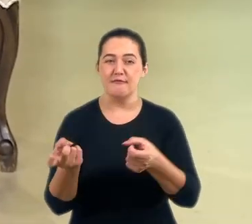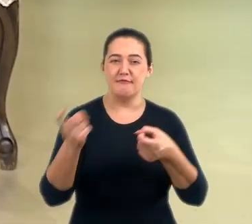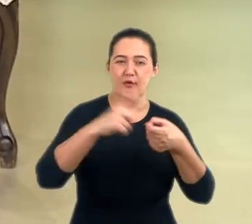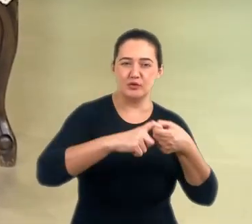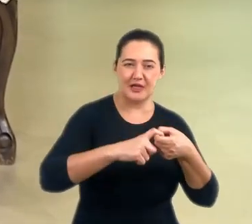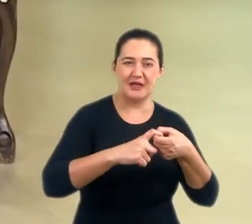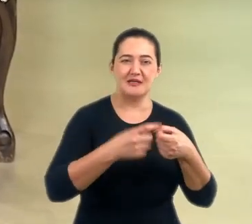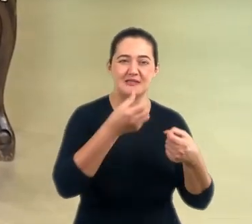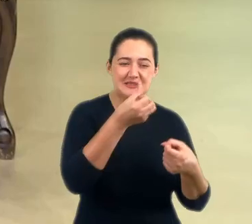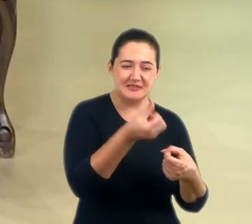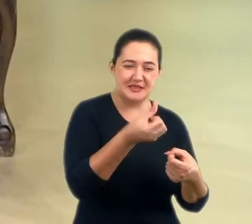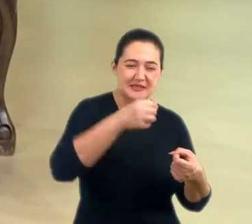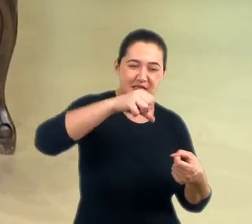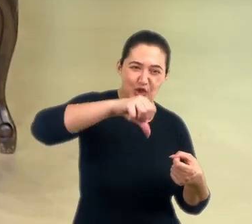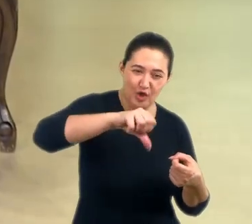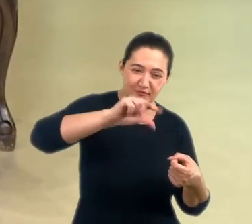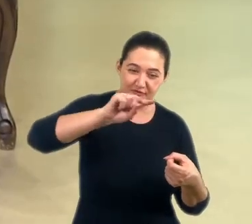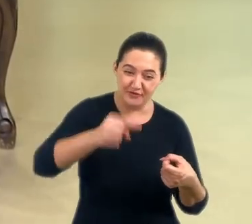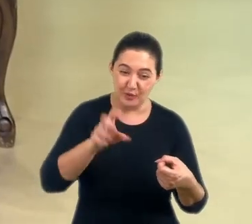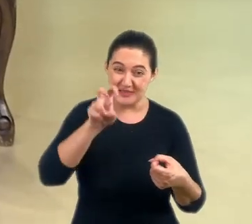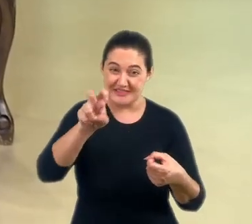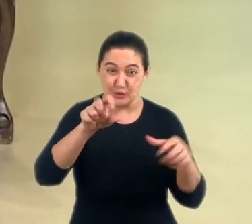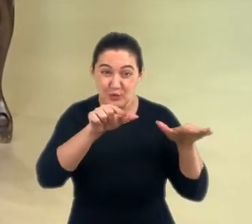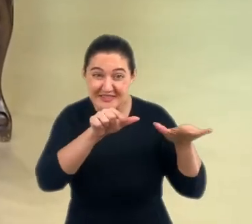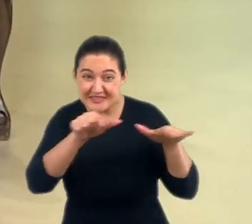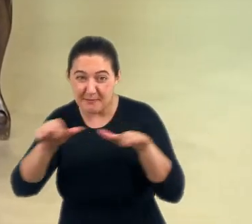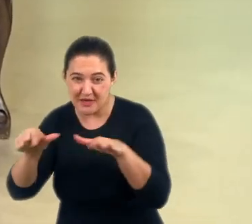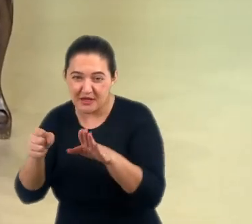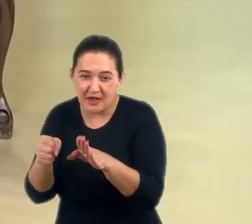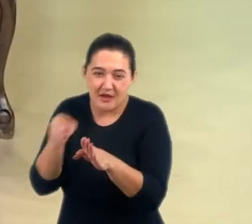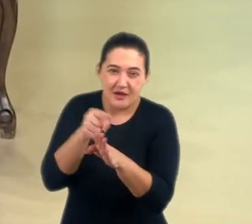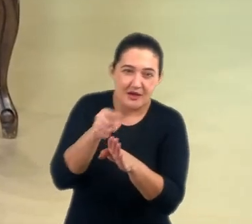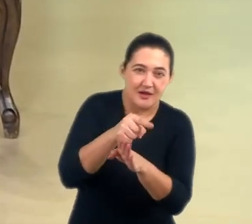69,5 semanas proféticas no passado, ou seja,